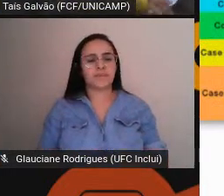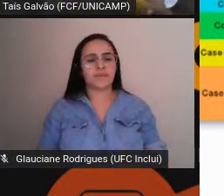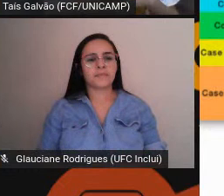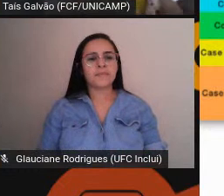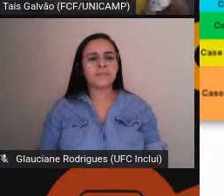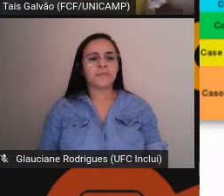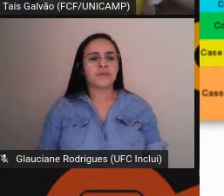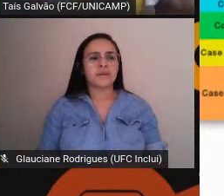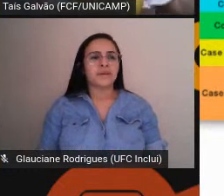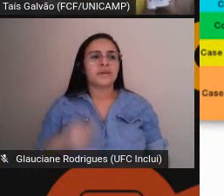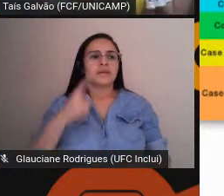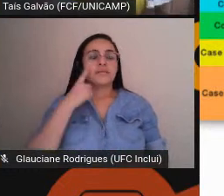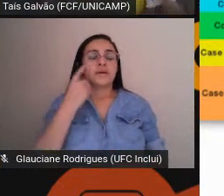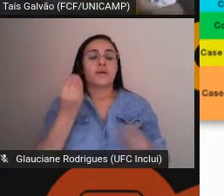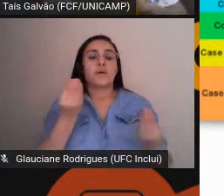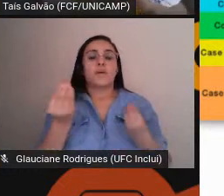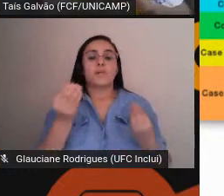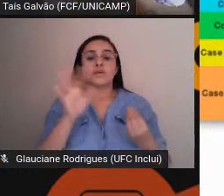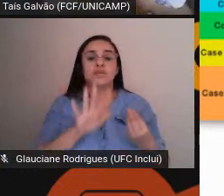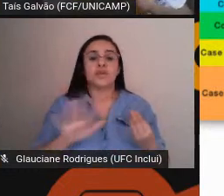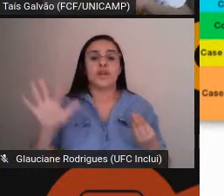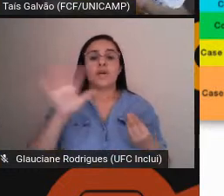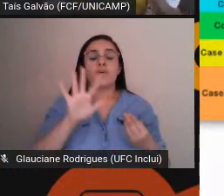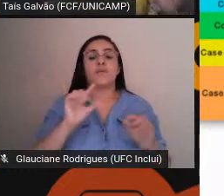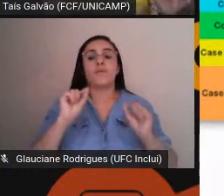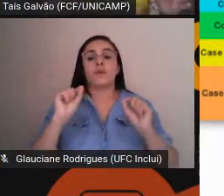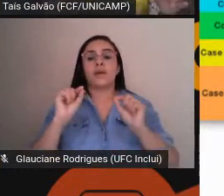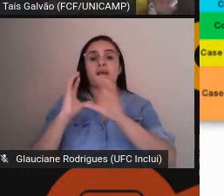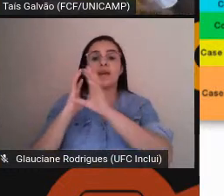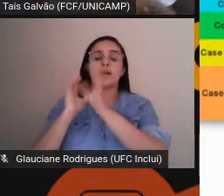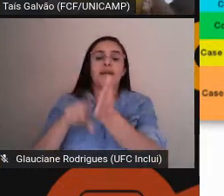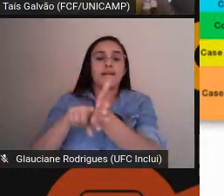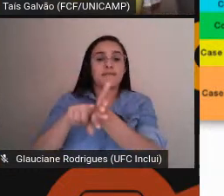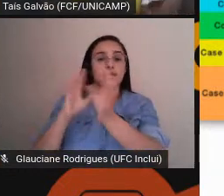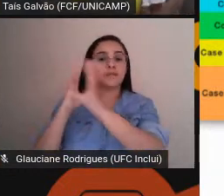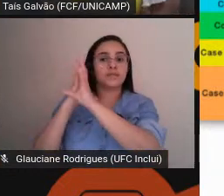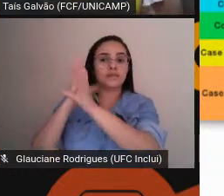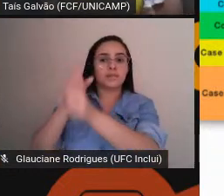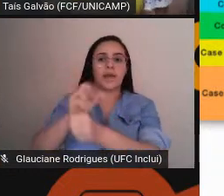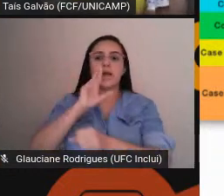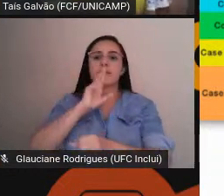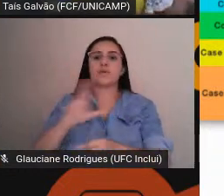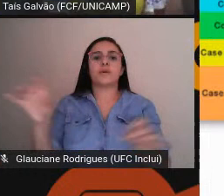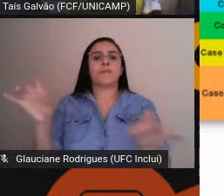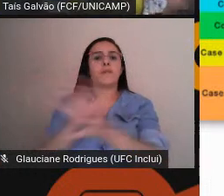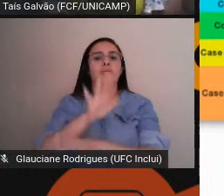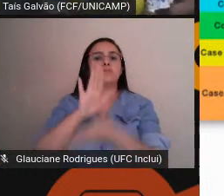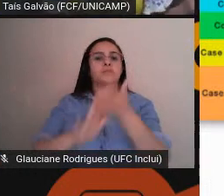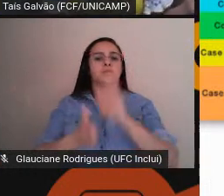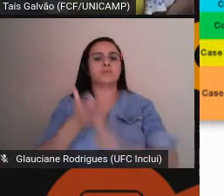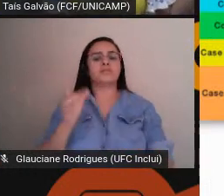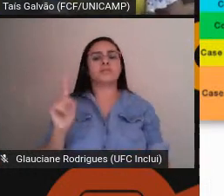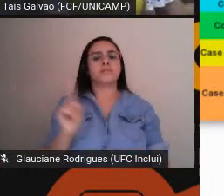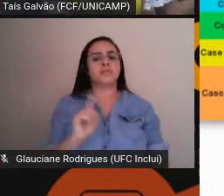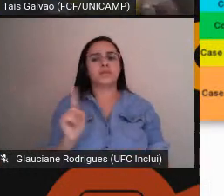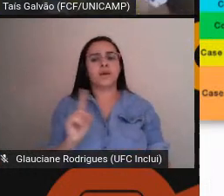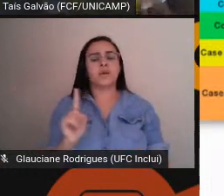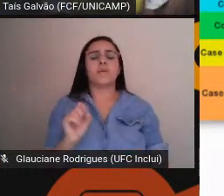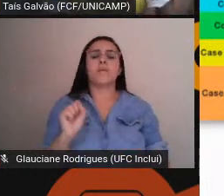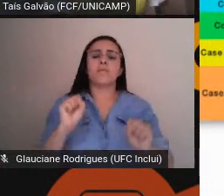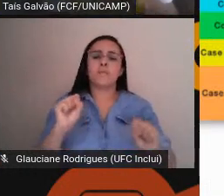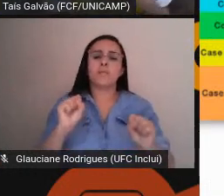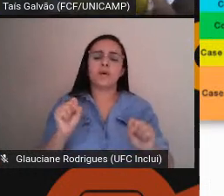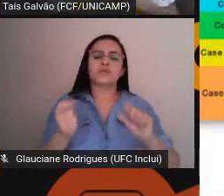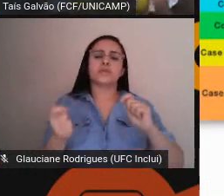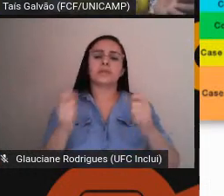maneira geral, de que a revisão sistemática é a resposta para todos os problemas, né? Então, eu posso pegar uma revisão sistemática de um assunto e ela